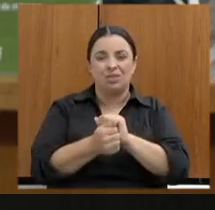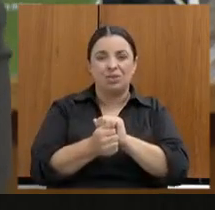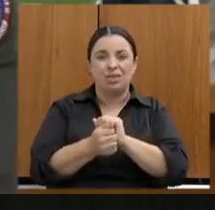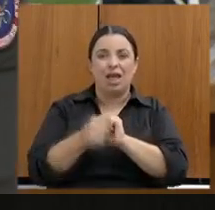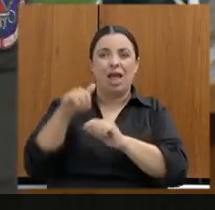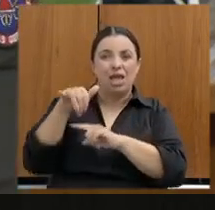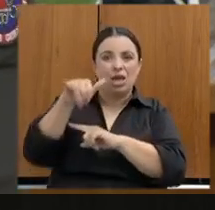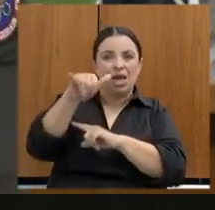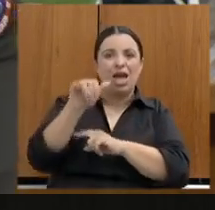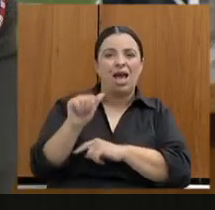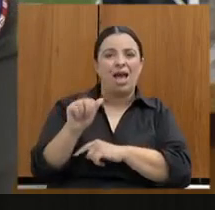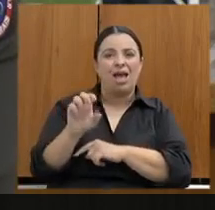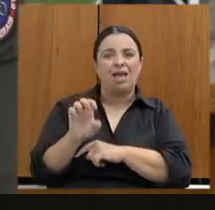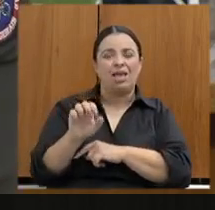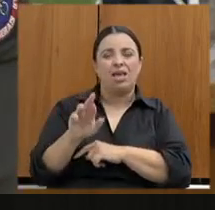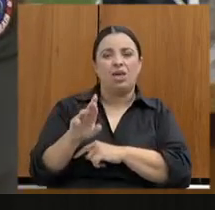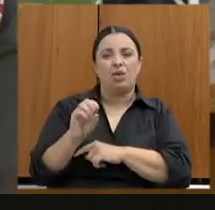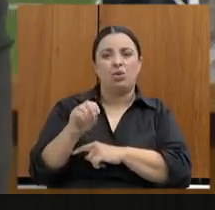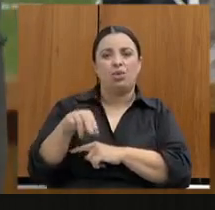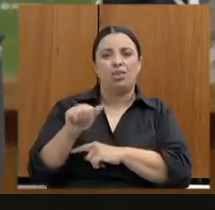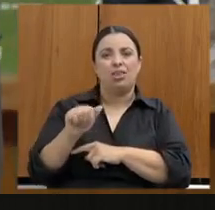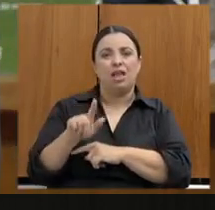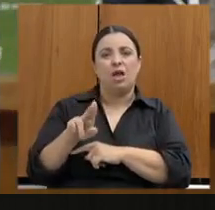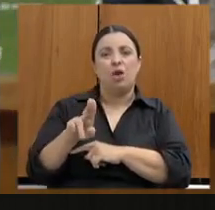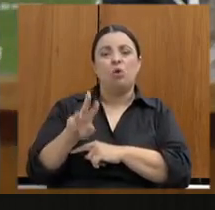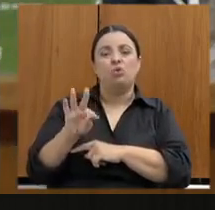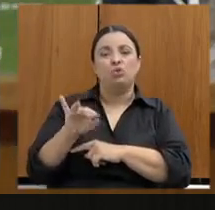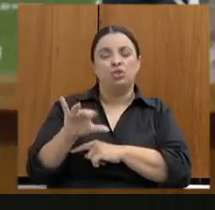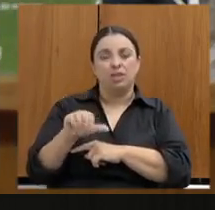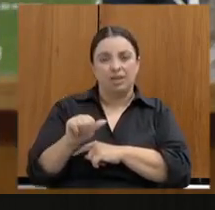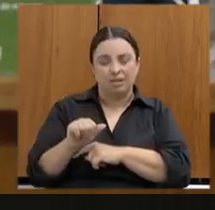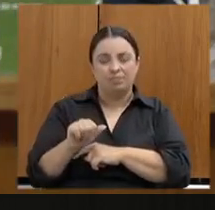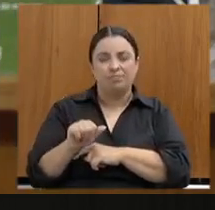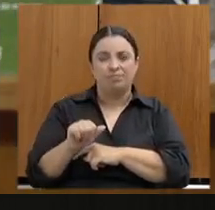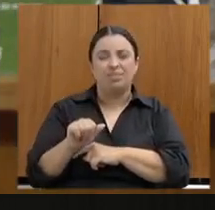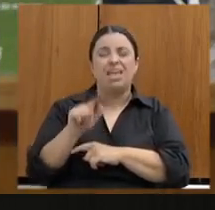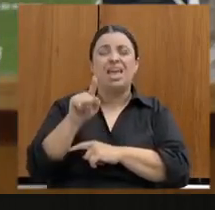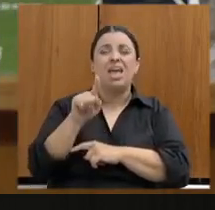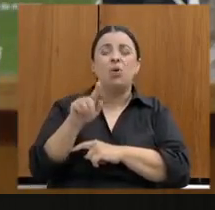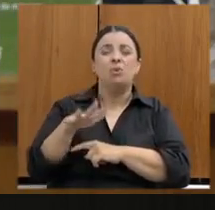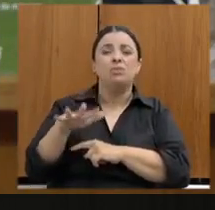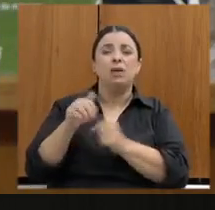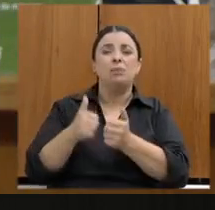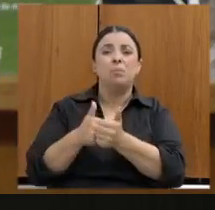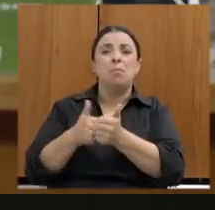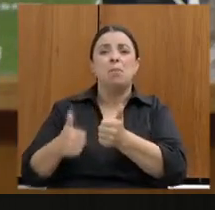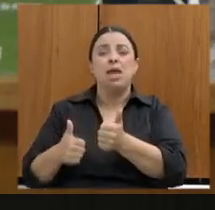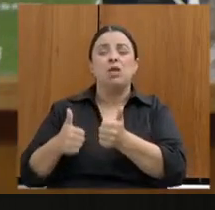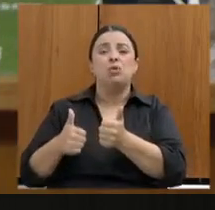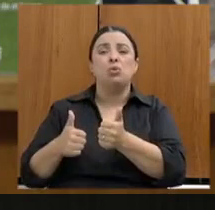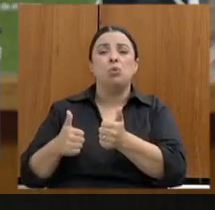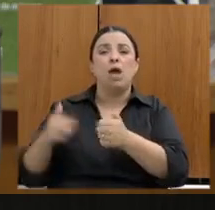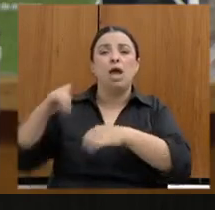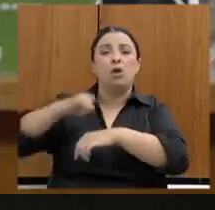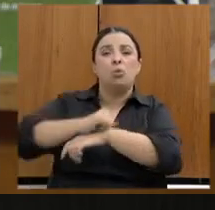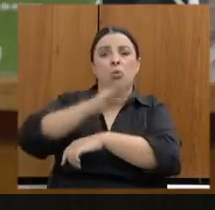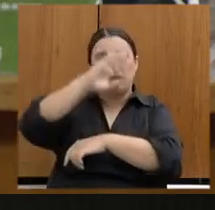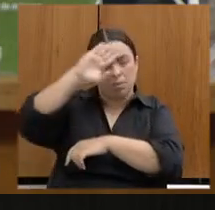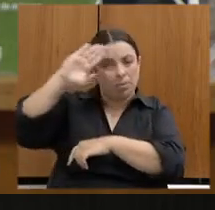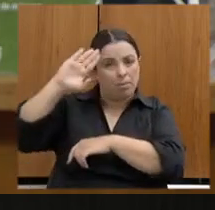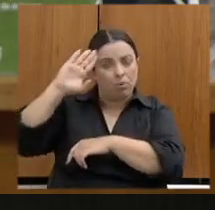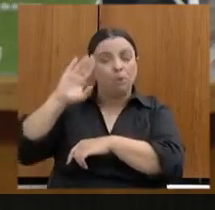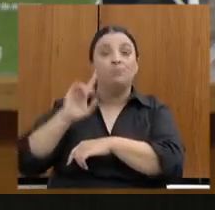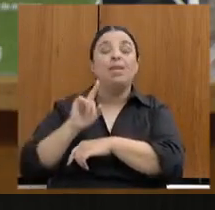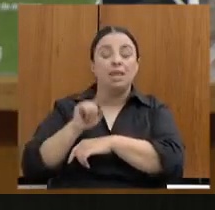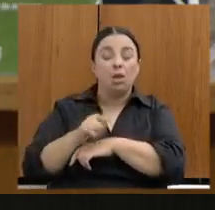terem essa referência é aquele espaço adjacente ao Aeroporto da Pampulha o corpo de